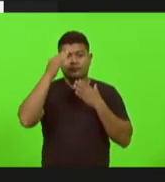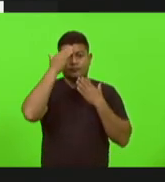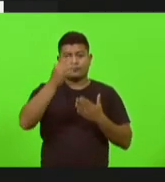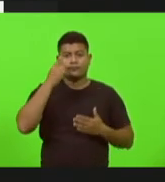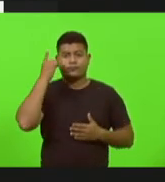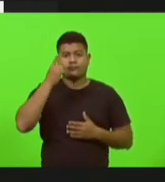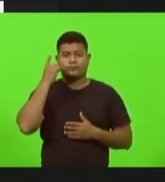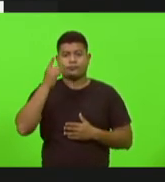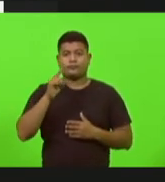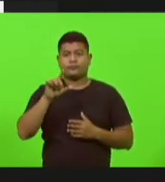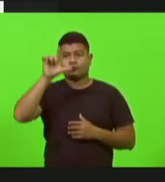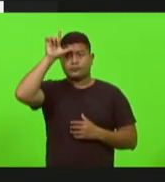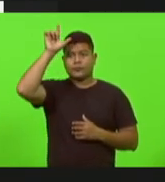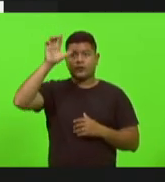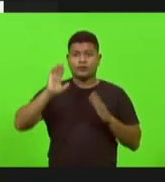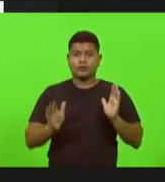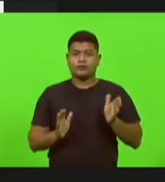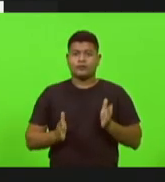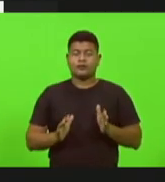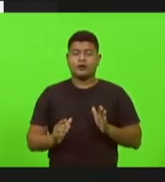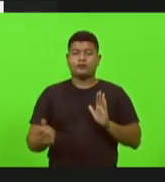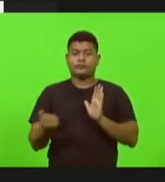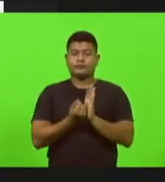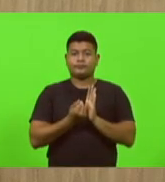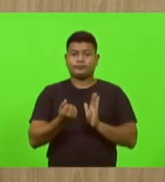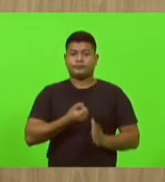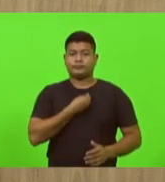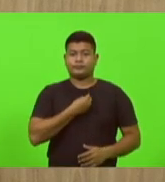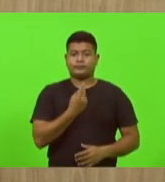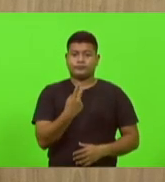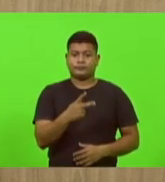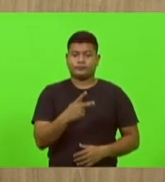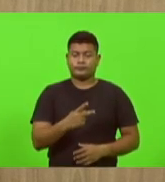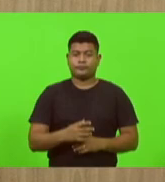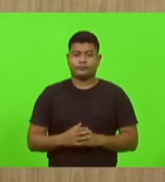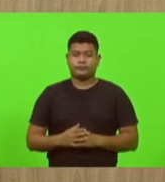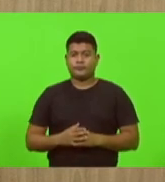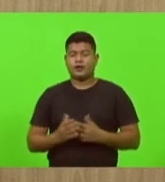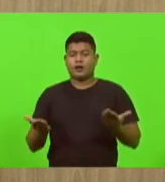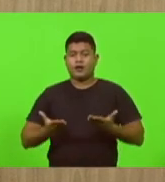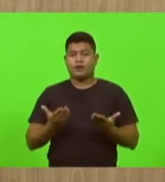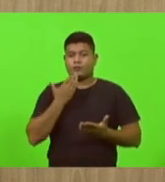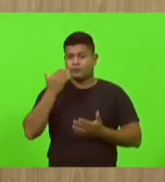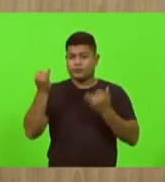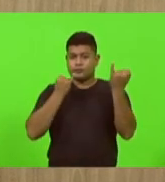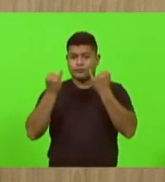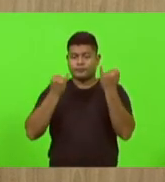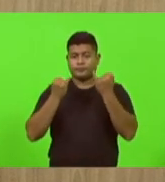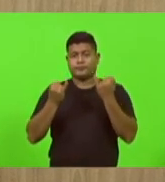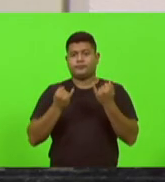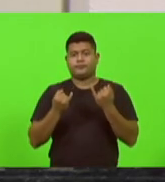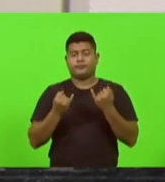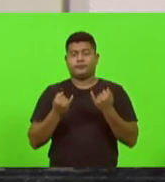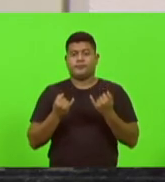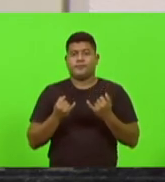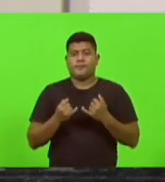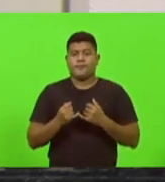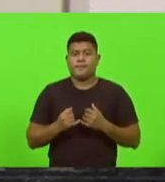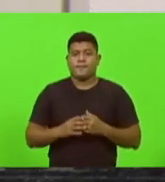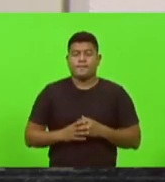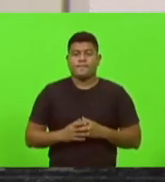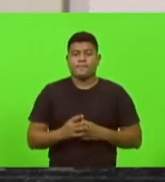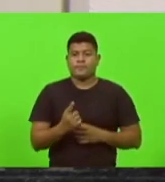Lima. Já está registrada a presença. Pedidos de informação. Pedido de informação número